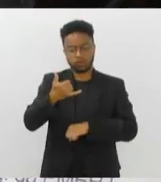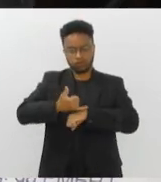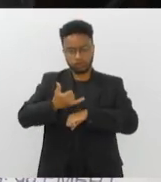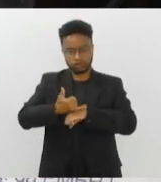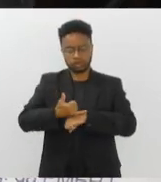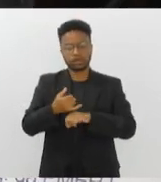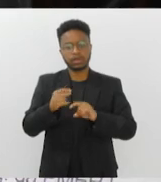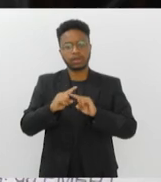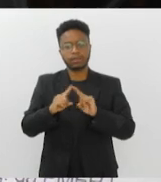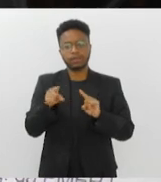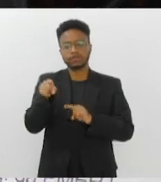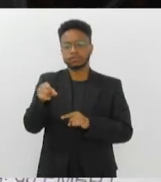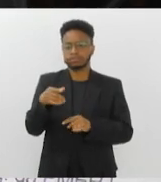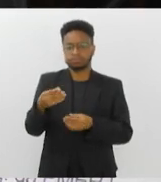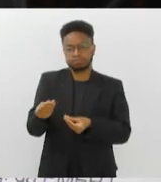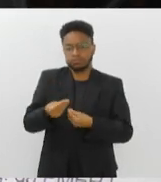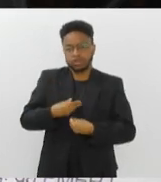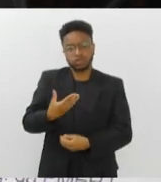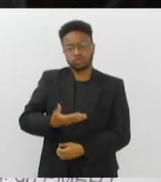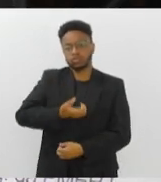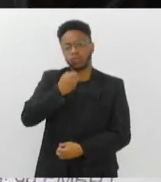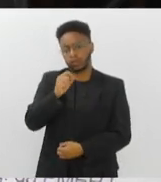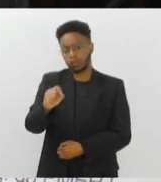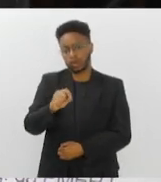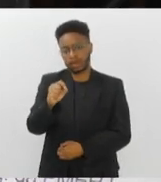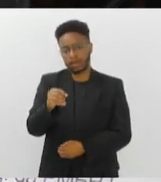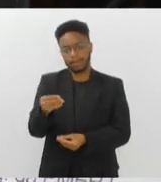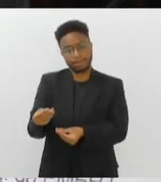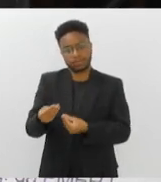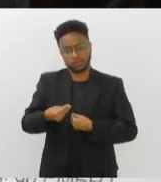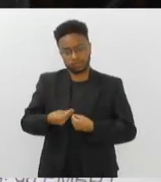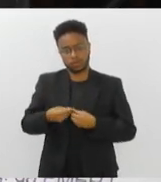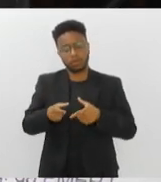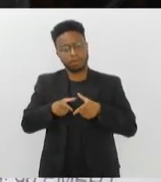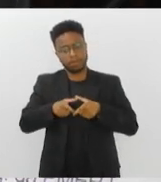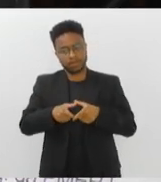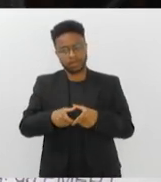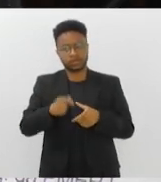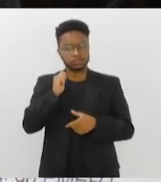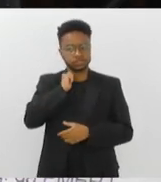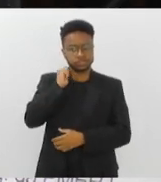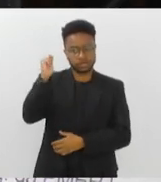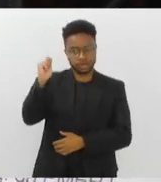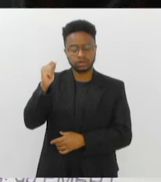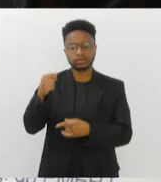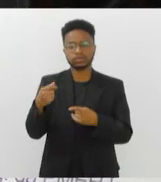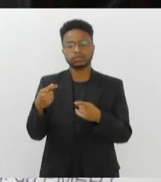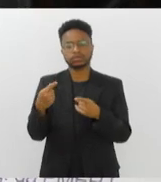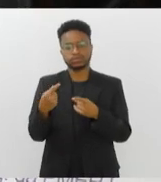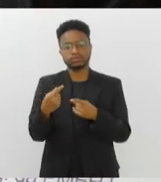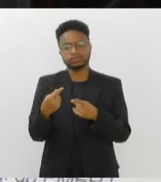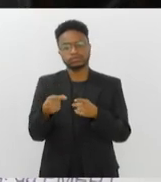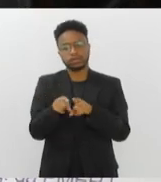a senhora fez essa surpresa de me conceder a medalha de Tiradentes junto com todos os parlamentares.